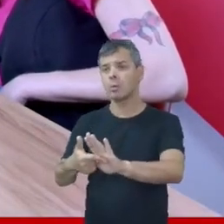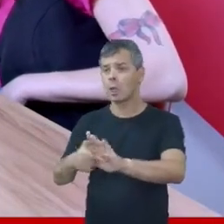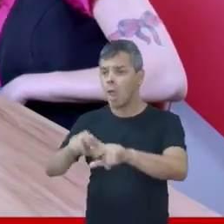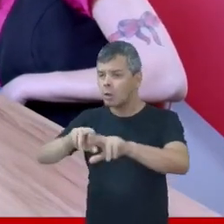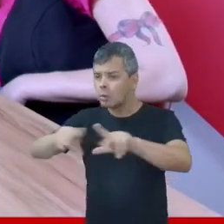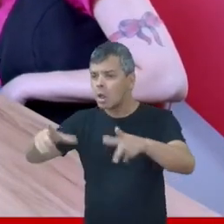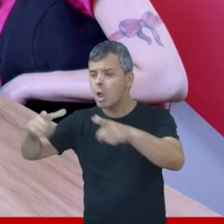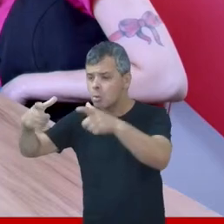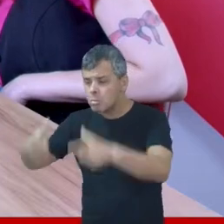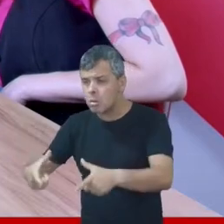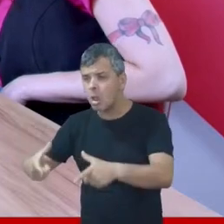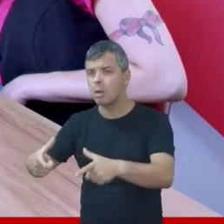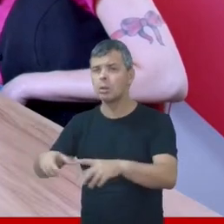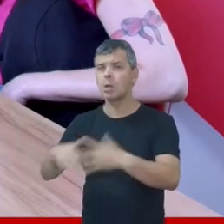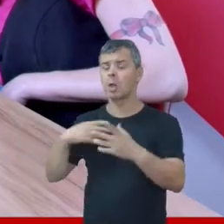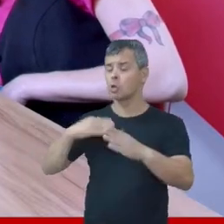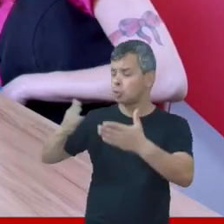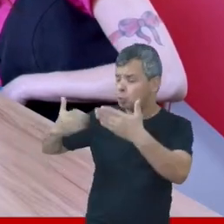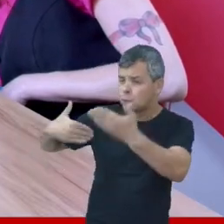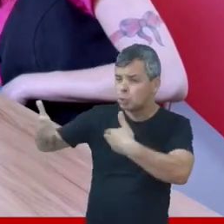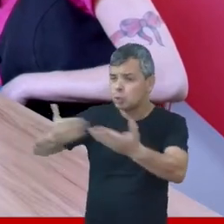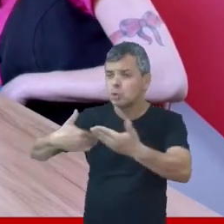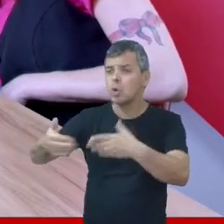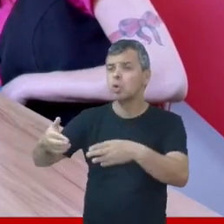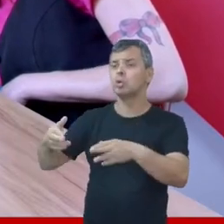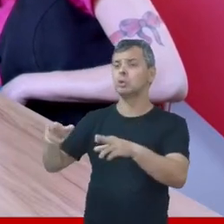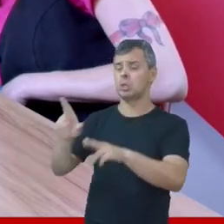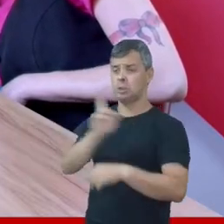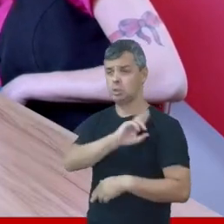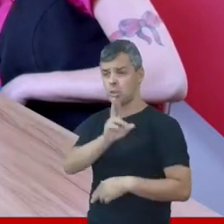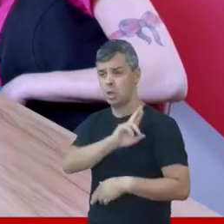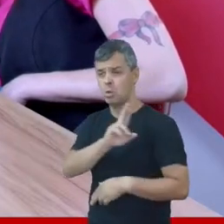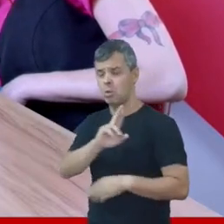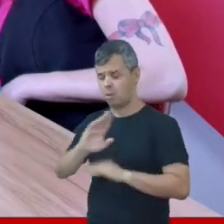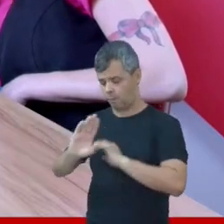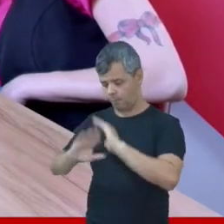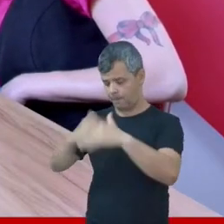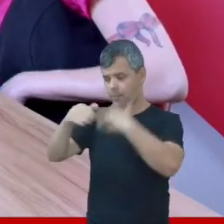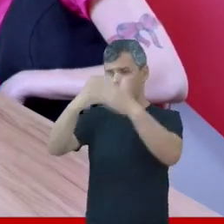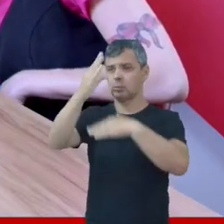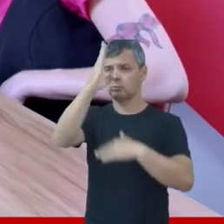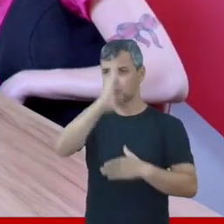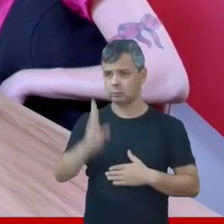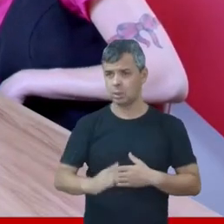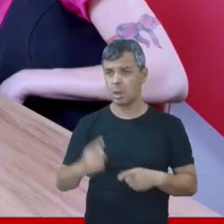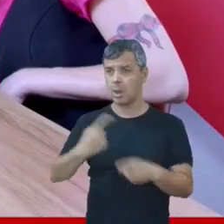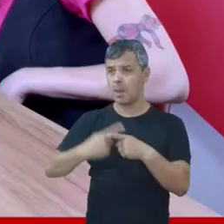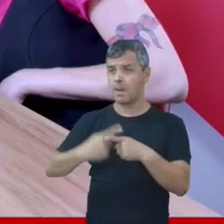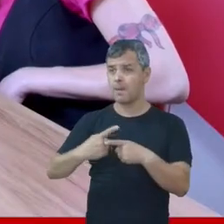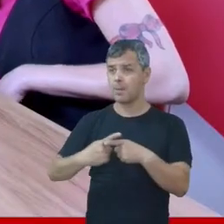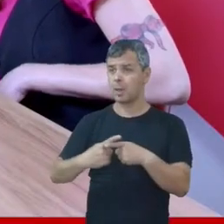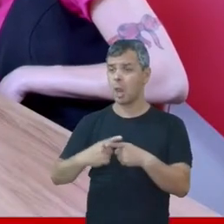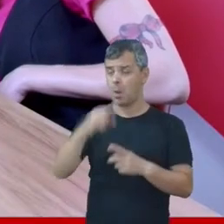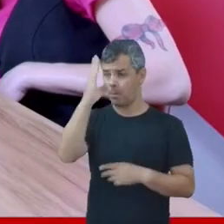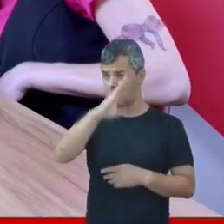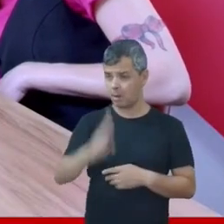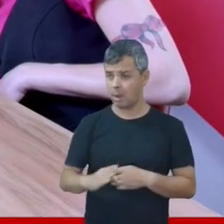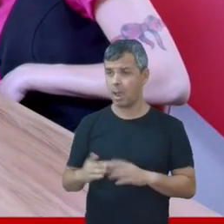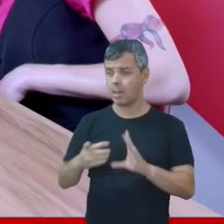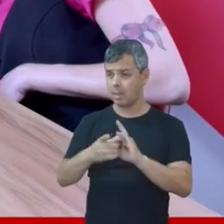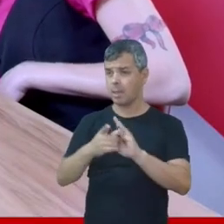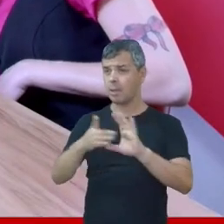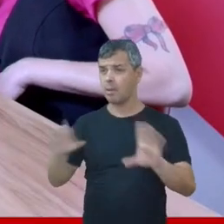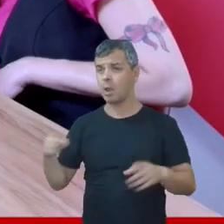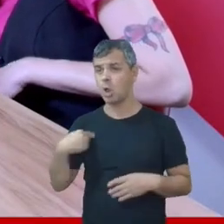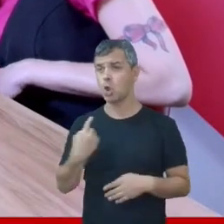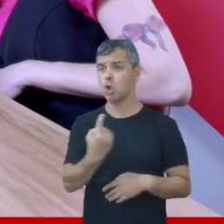diversidade, aqui é o espaço do diálogo interreligioso que faz o Brasil avançar. Porque é um país interreligioso. Da democracia. Porque